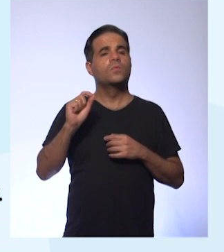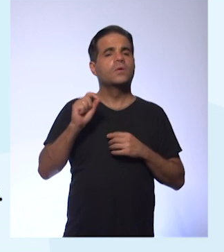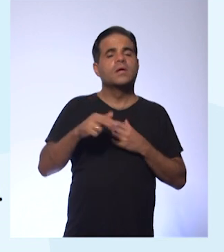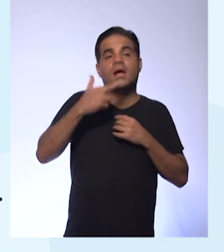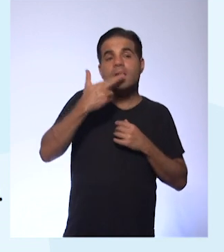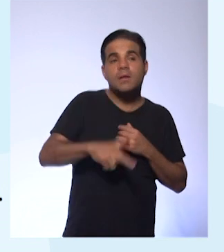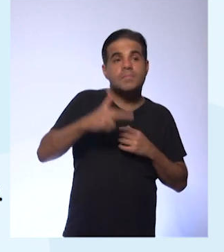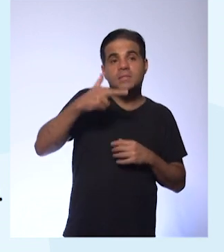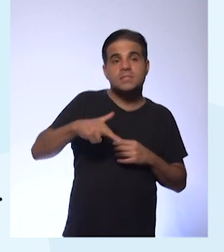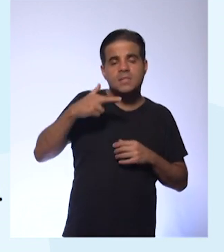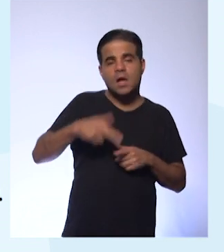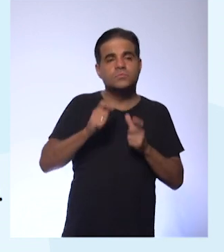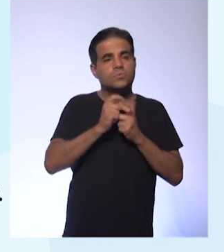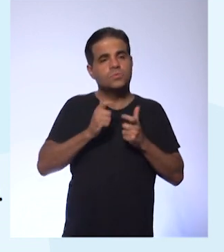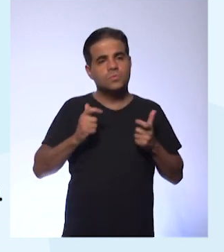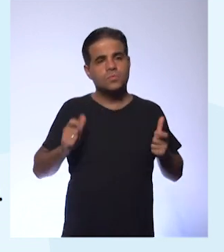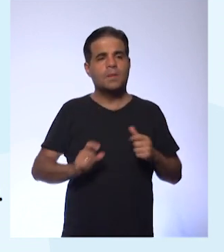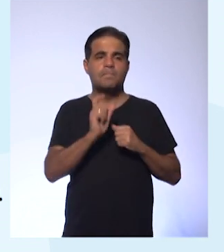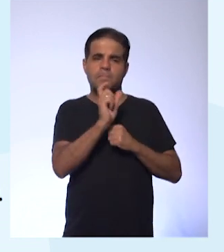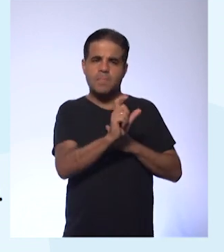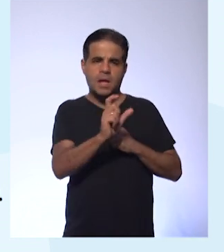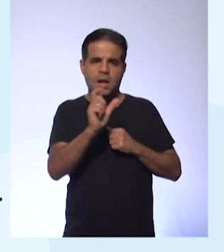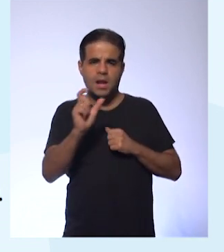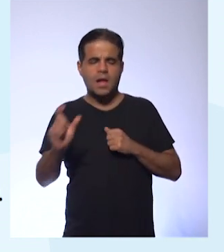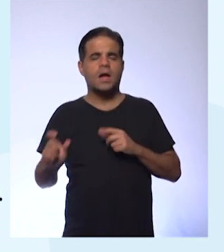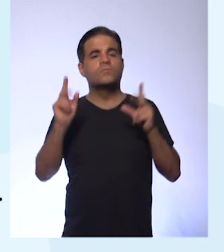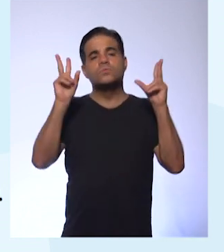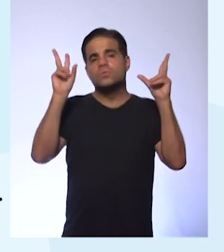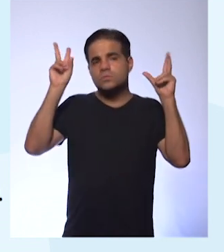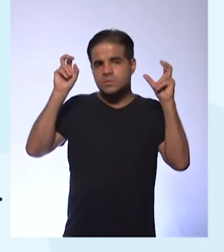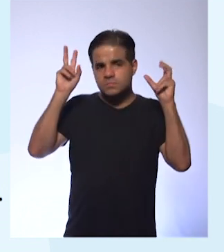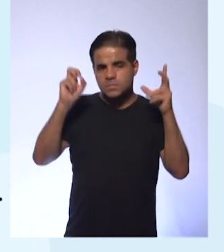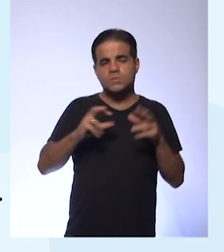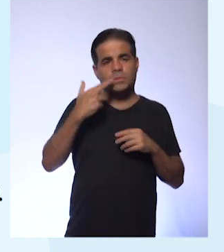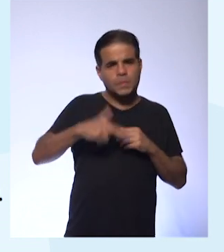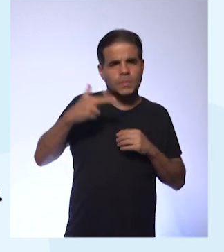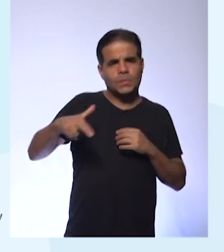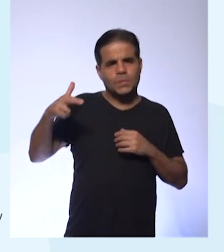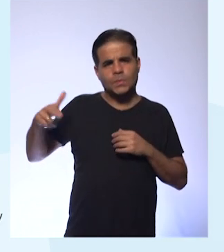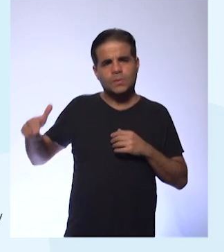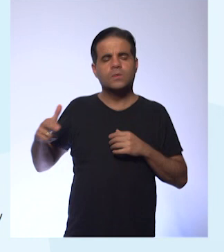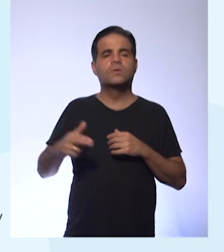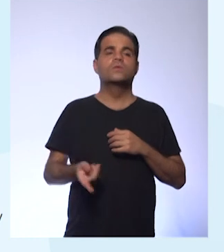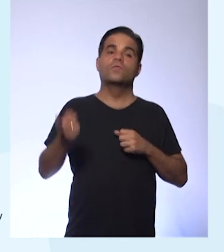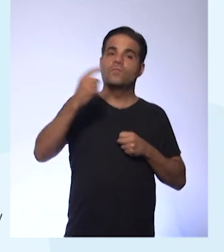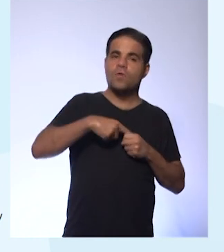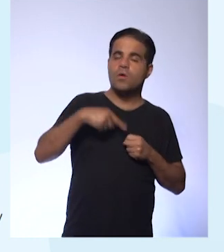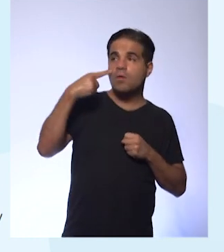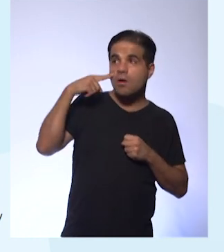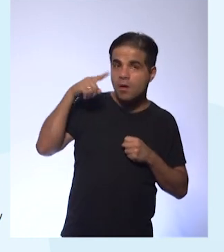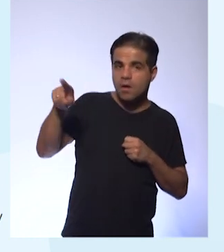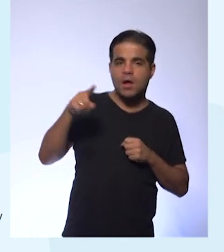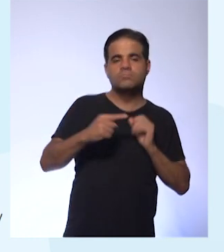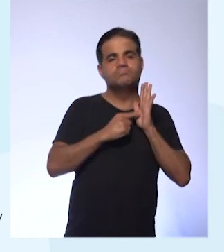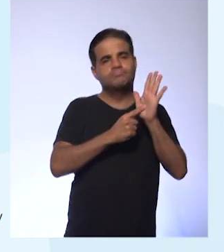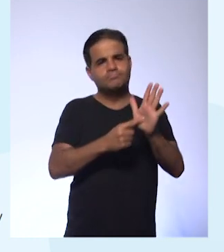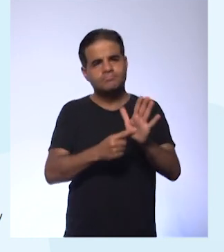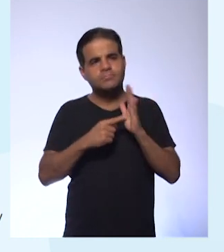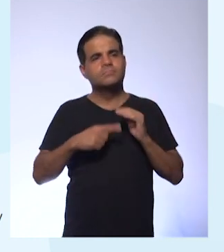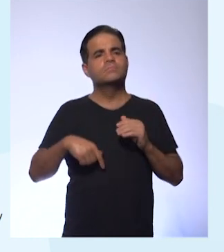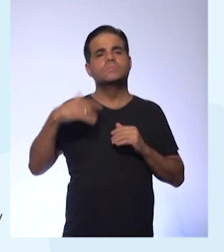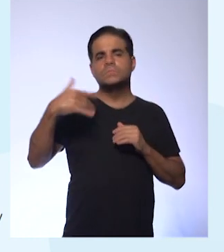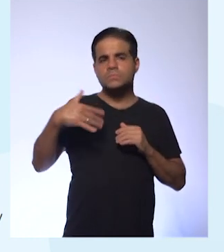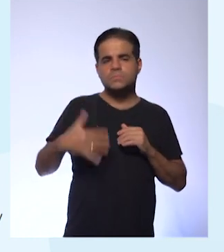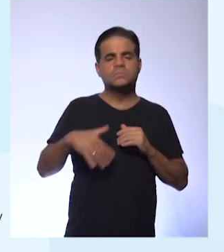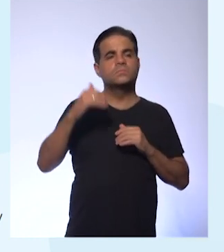vez que eu faço a repetição de estruturas, palavras ou expressões. Então, eu volto lá e mostro que tem um